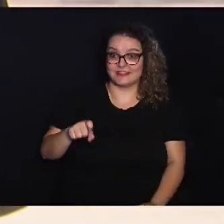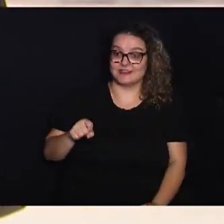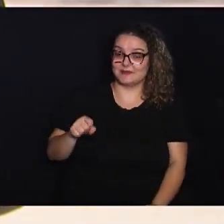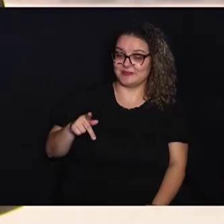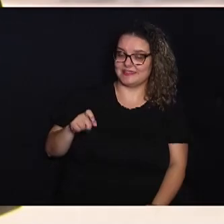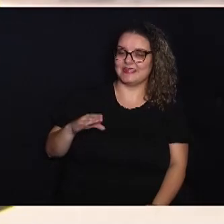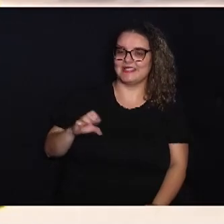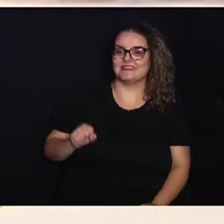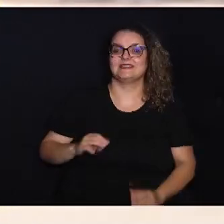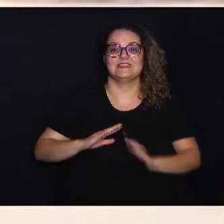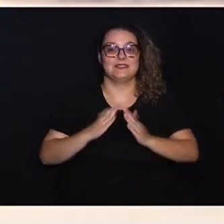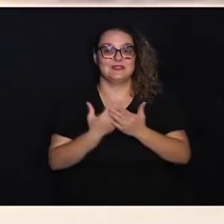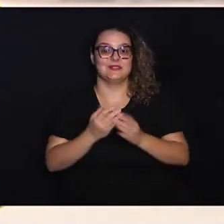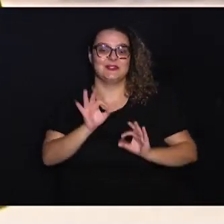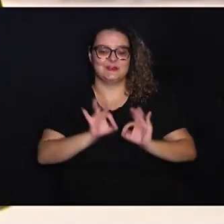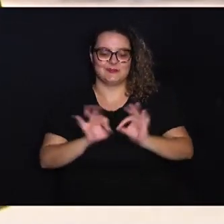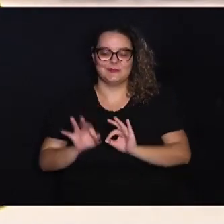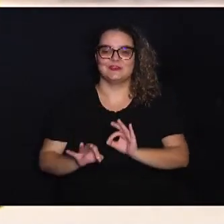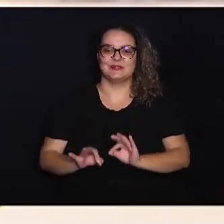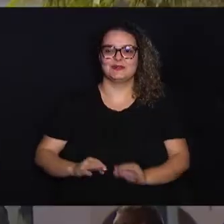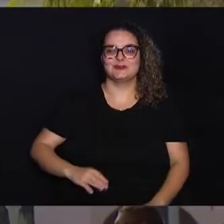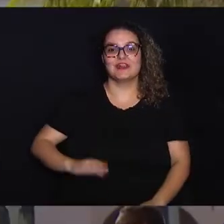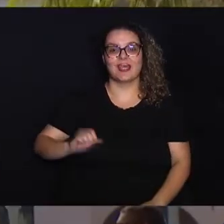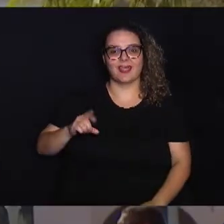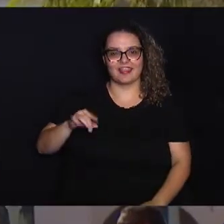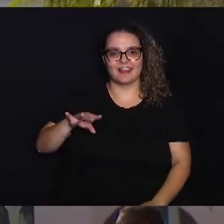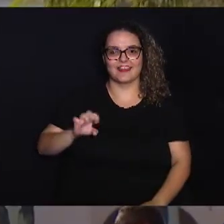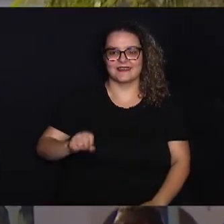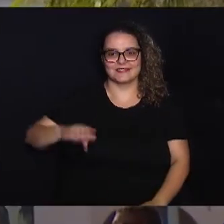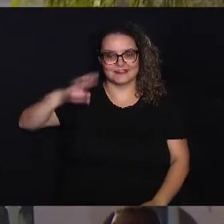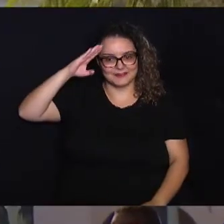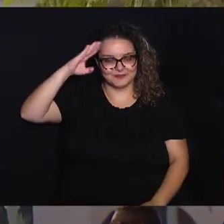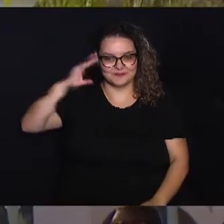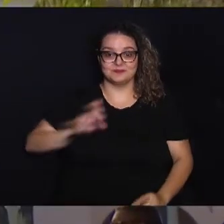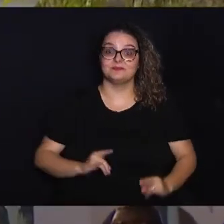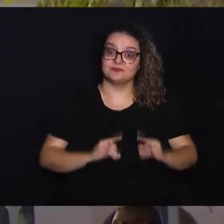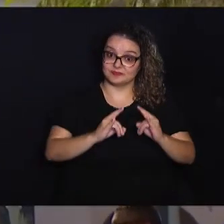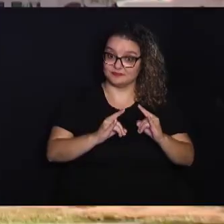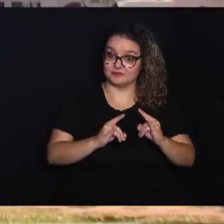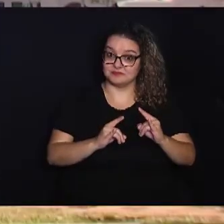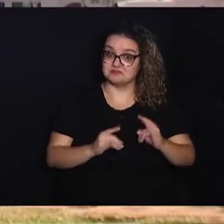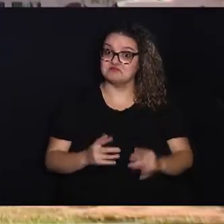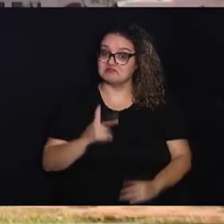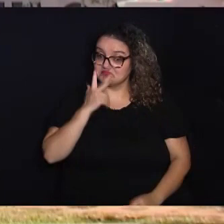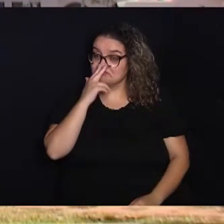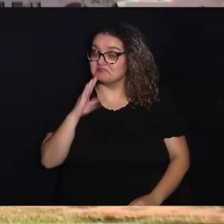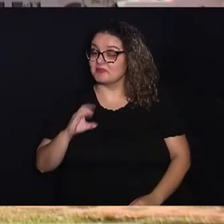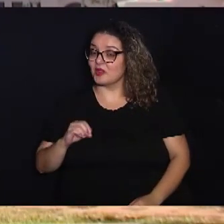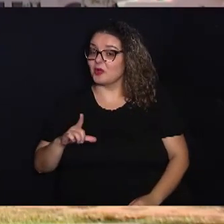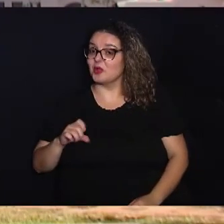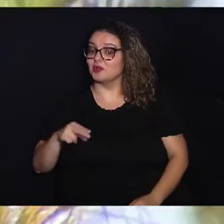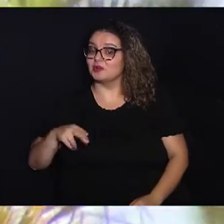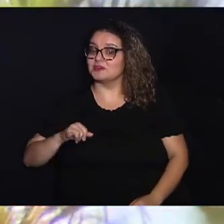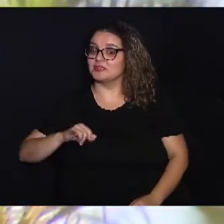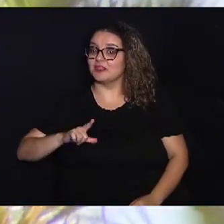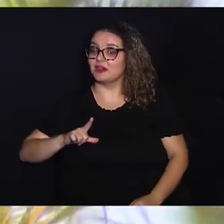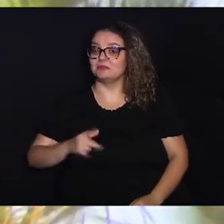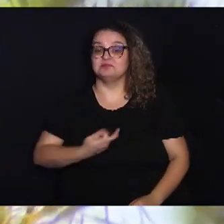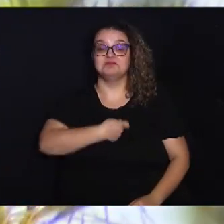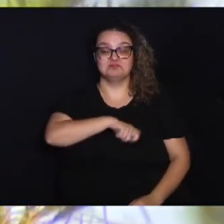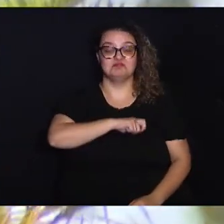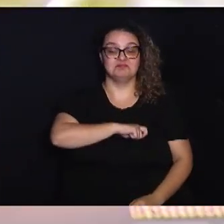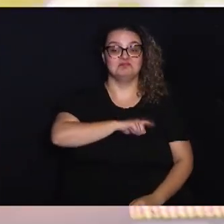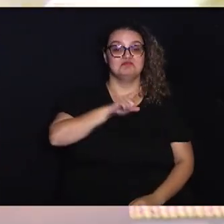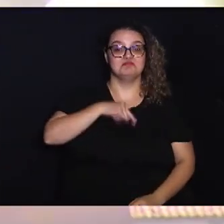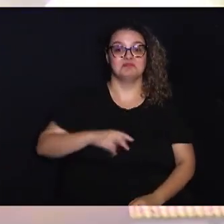a ESPCEX, a Escola Preparatória de Cadetes do Exército. O prédio em estilo colonial espanhol é